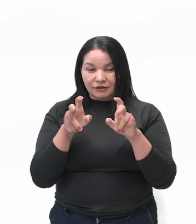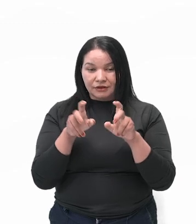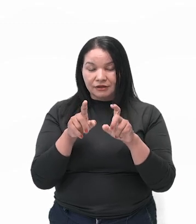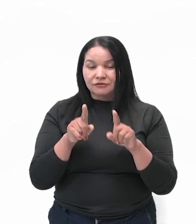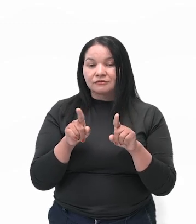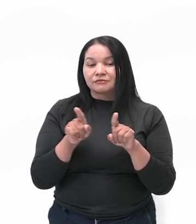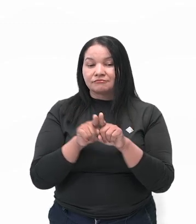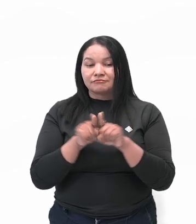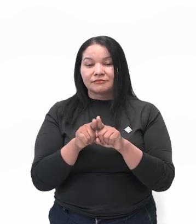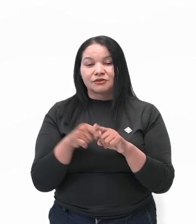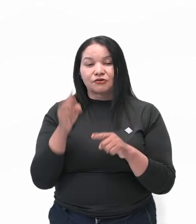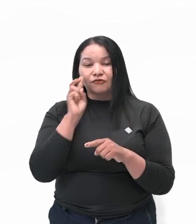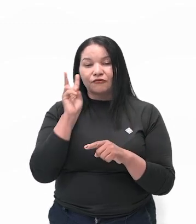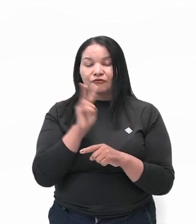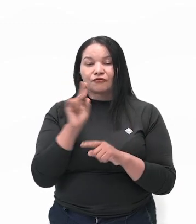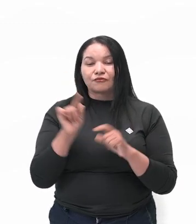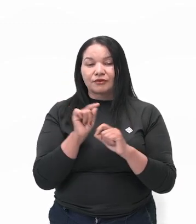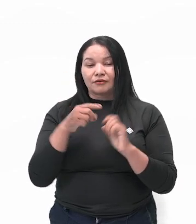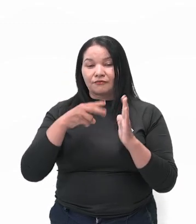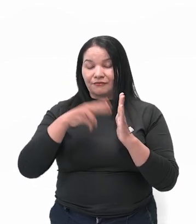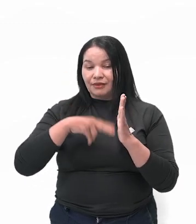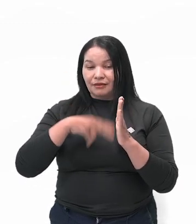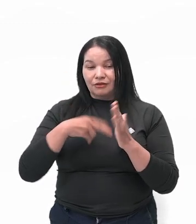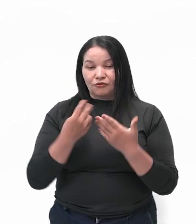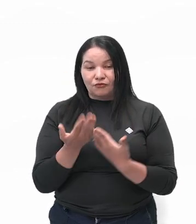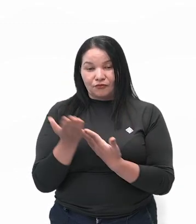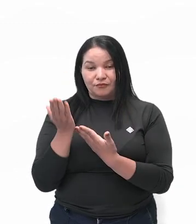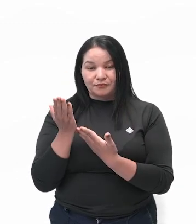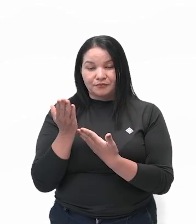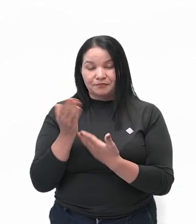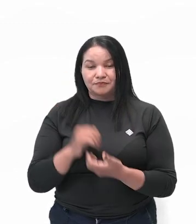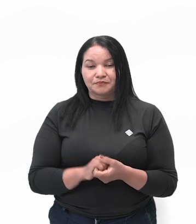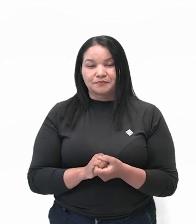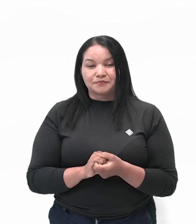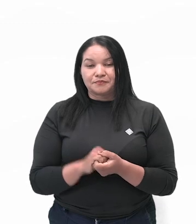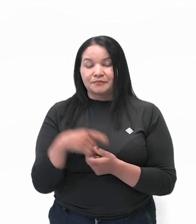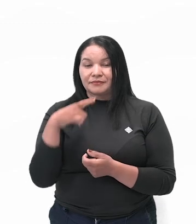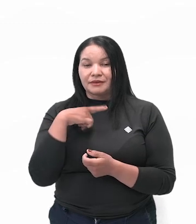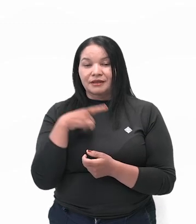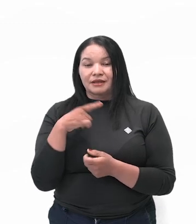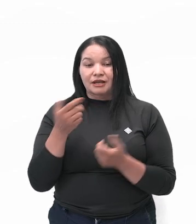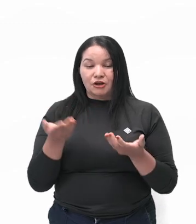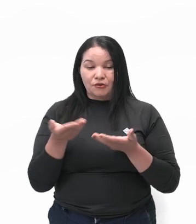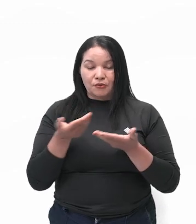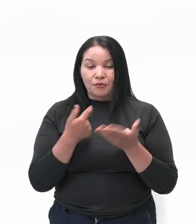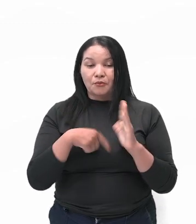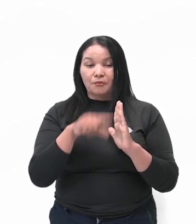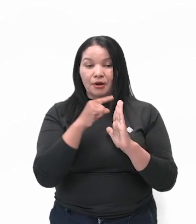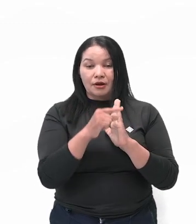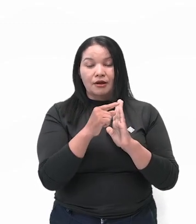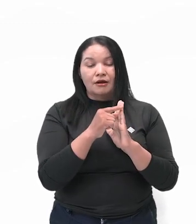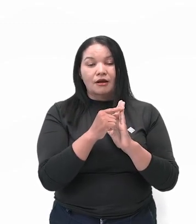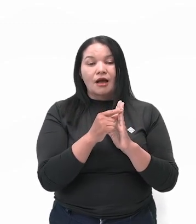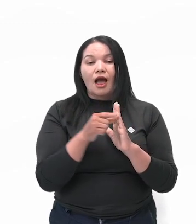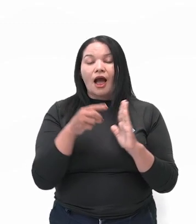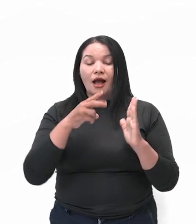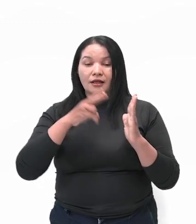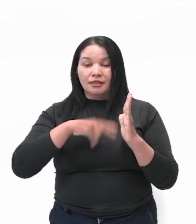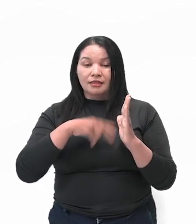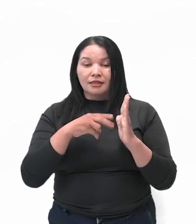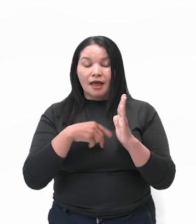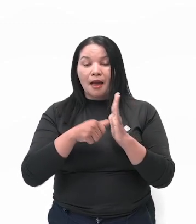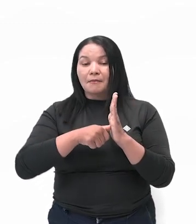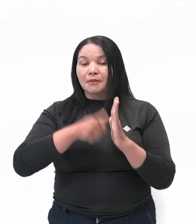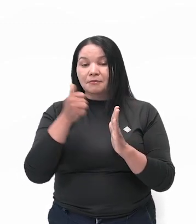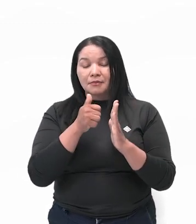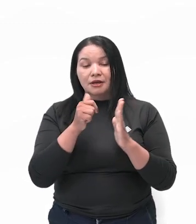and Human Rights. Eu tenho este parágrafo, eu vou ler as primeiras frases aqui e